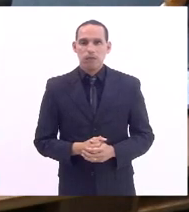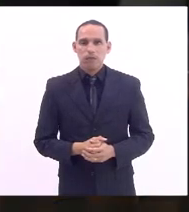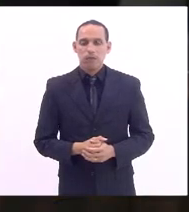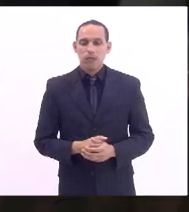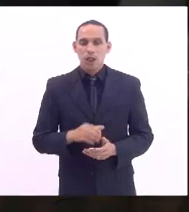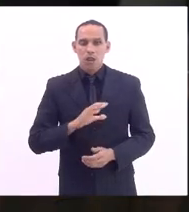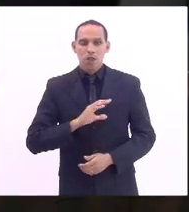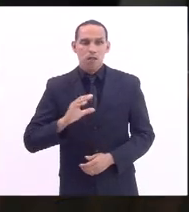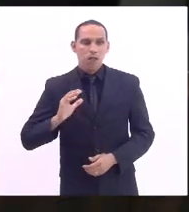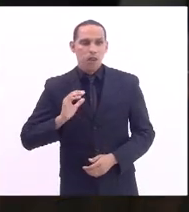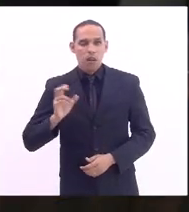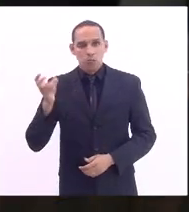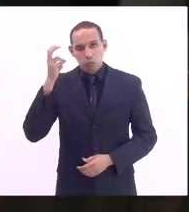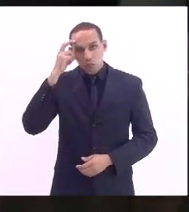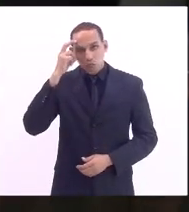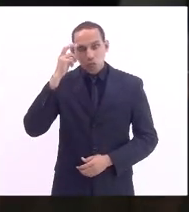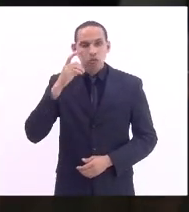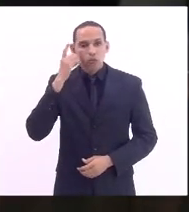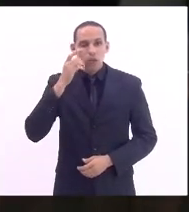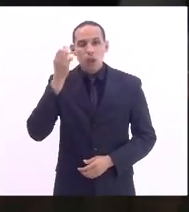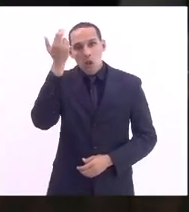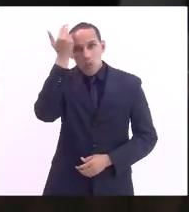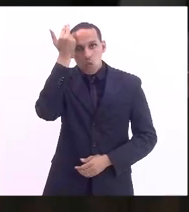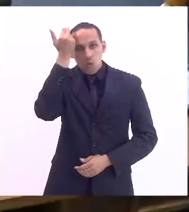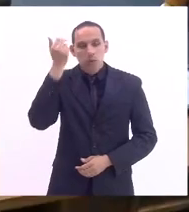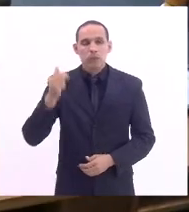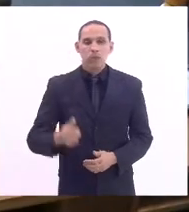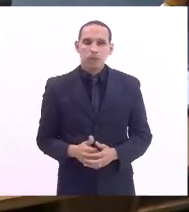Pela Comissão de Cultura, deputado Eliomar Coelho.